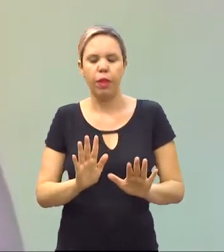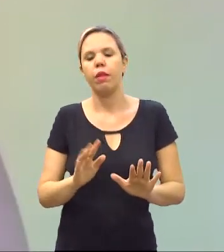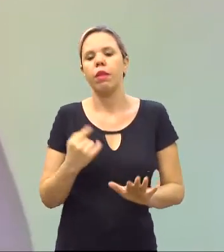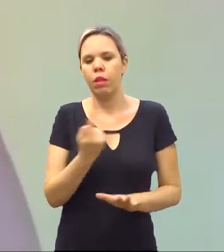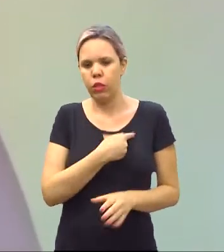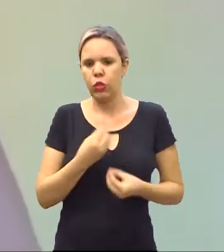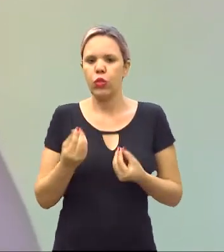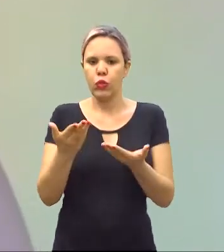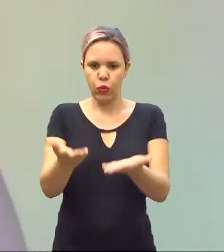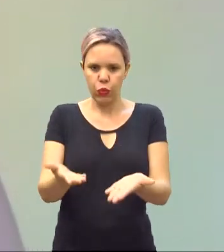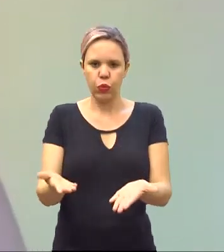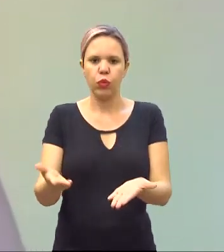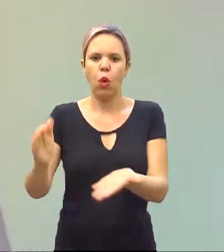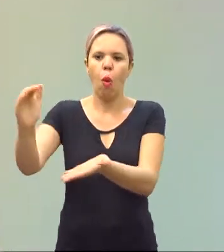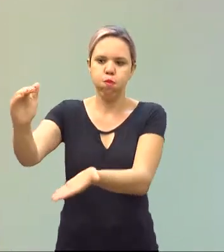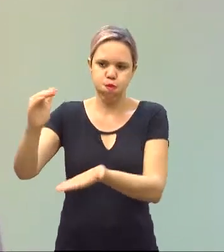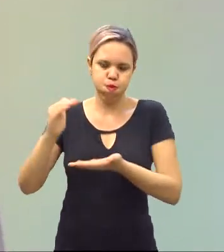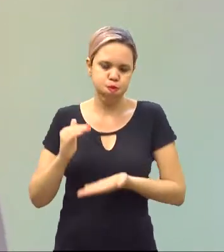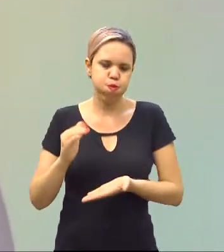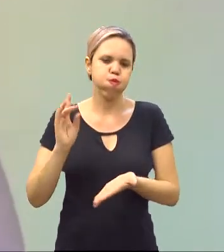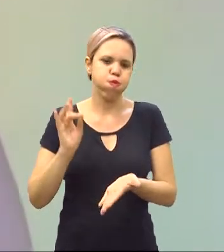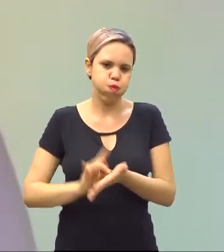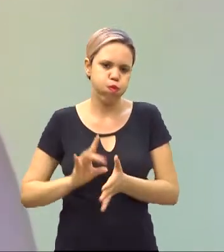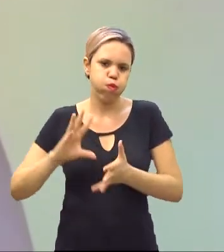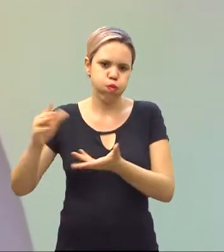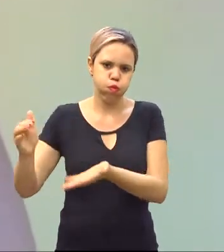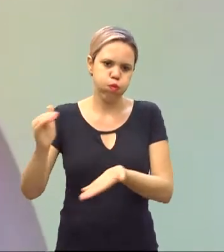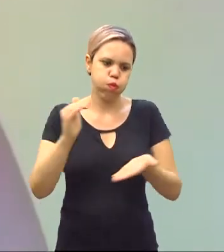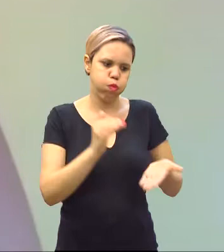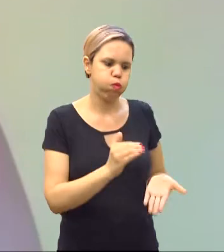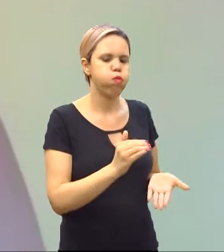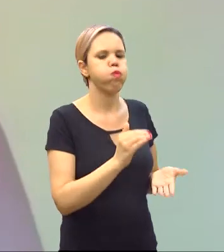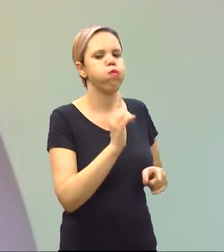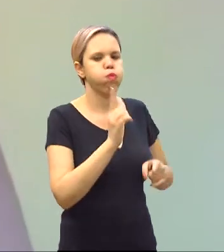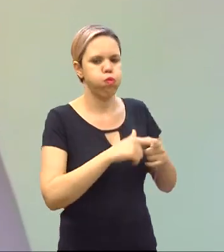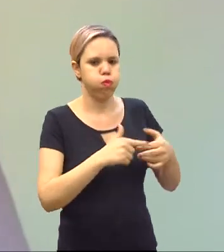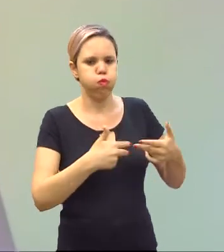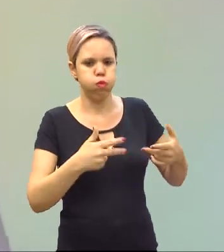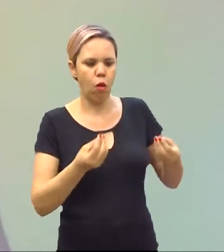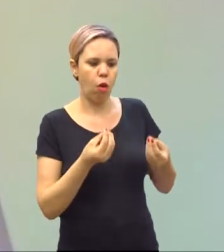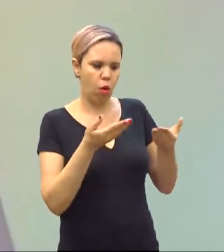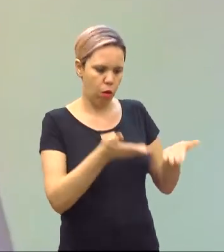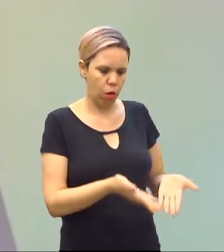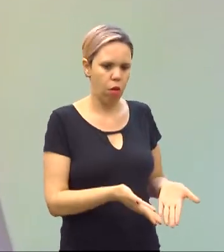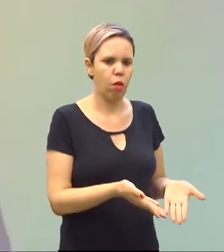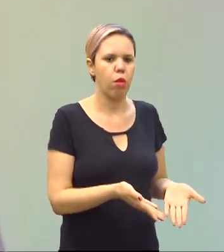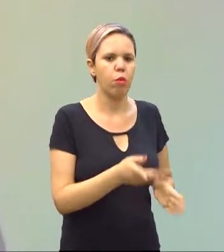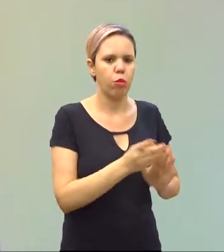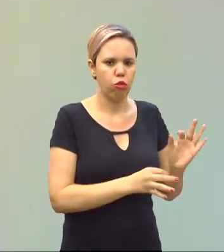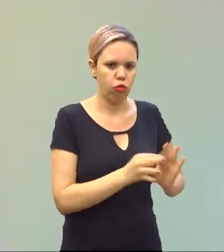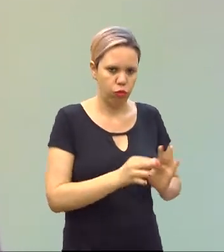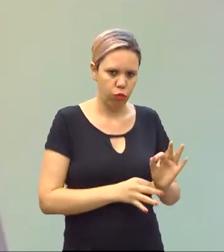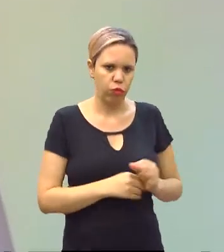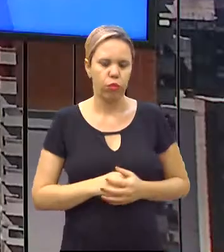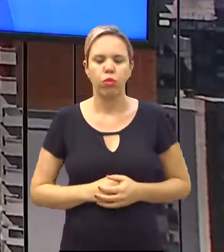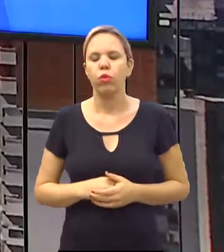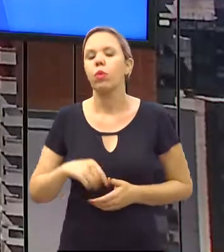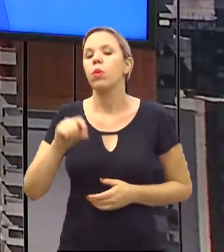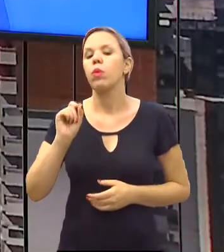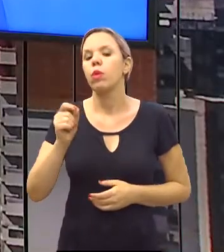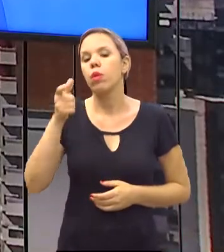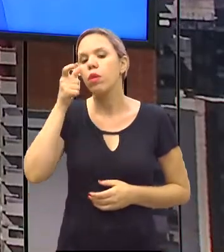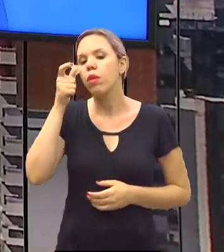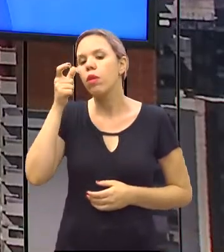a gente oferece a coleta realmente, porque a gente traz todas essas atividades aqui para o projeto. E quem